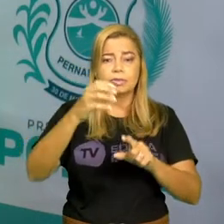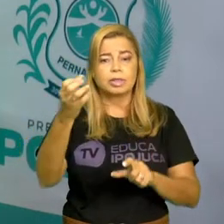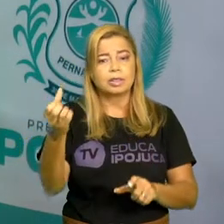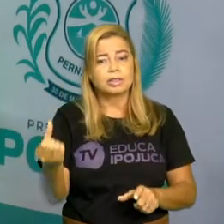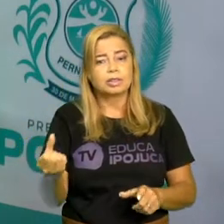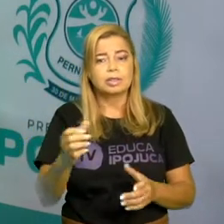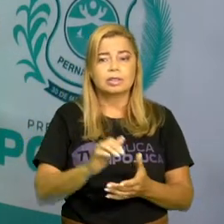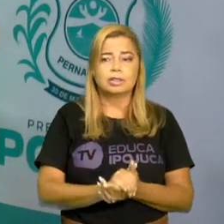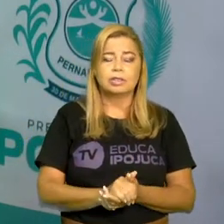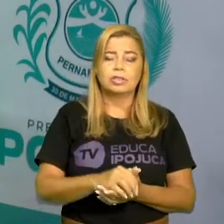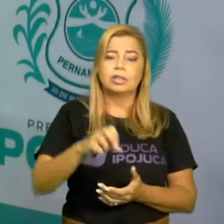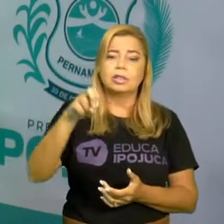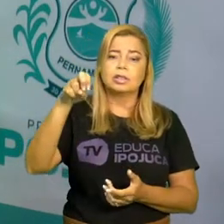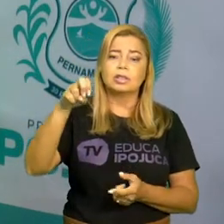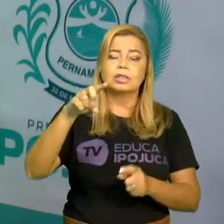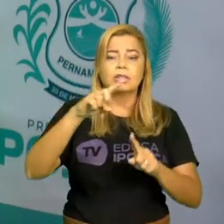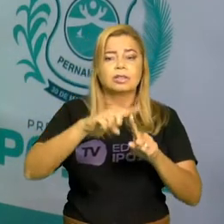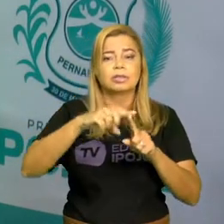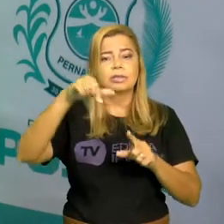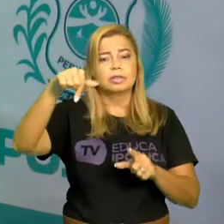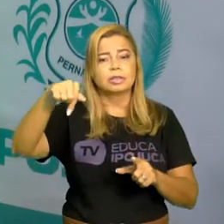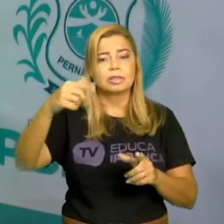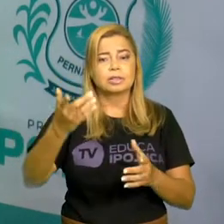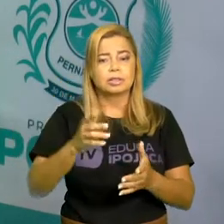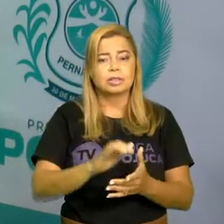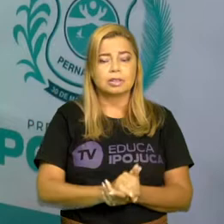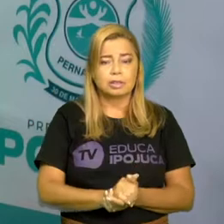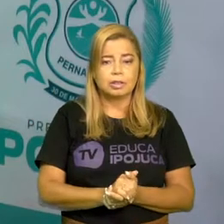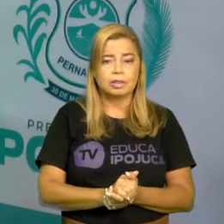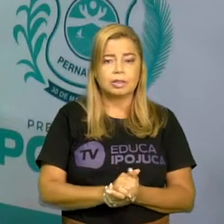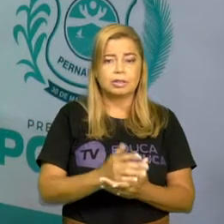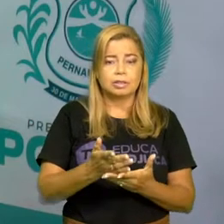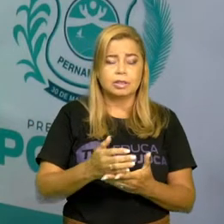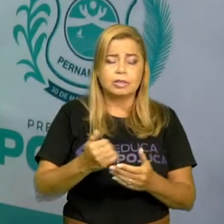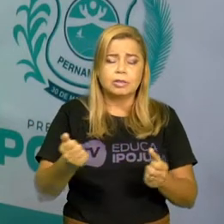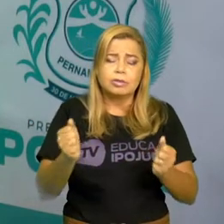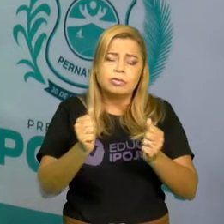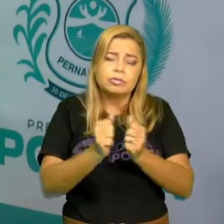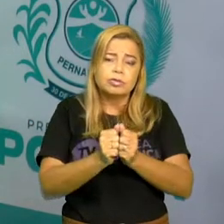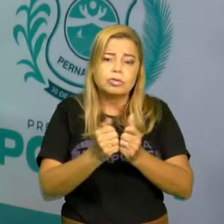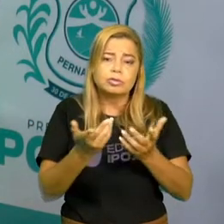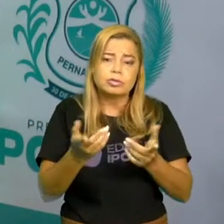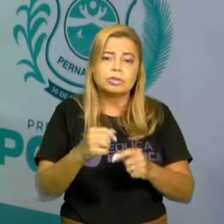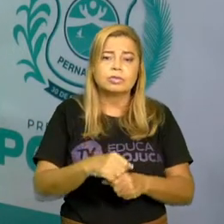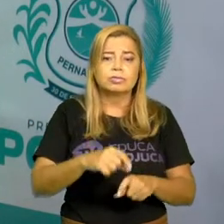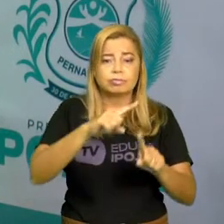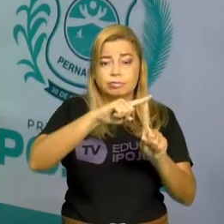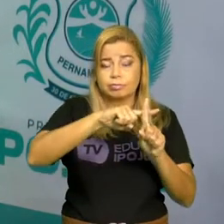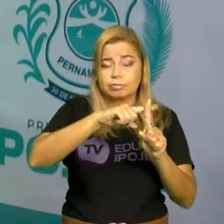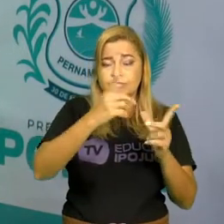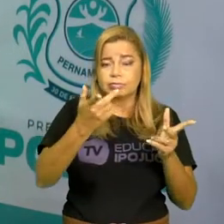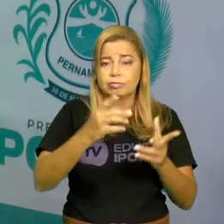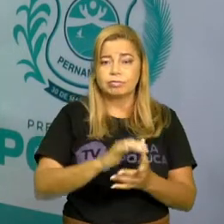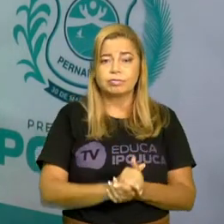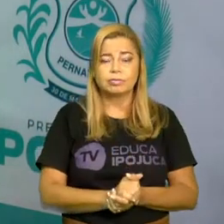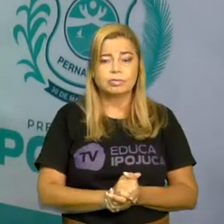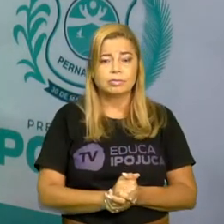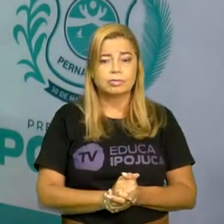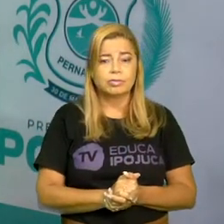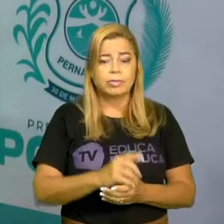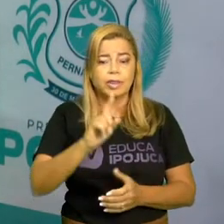mais 7, 8 vai contando, se subir vai colocando, vai juntando. Depois, quando você volta